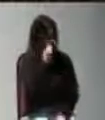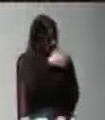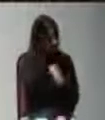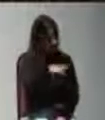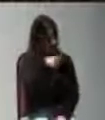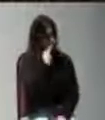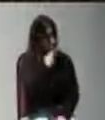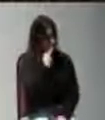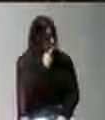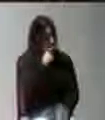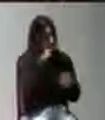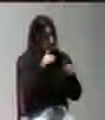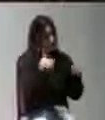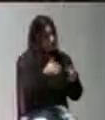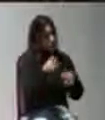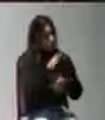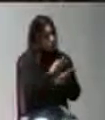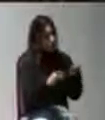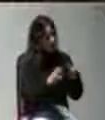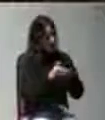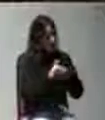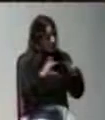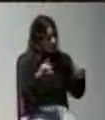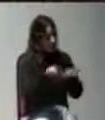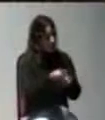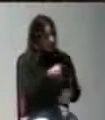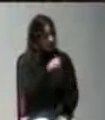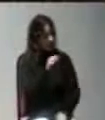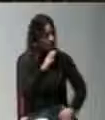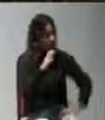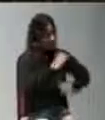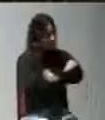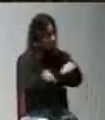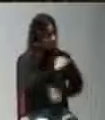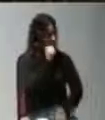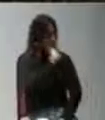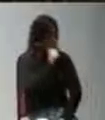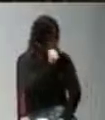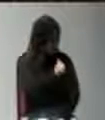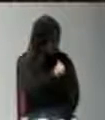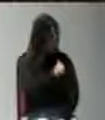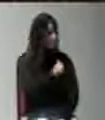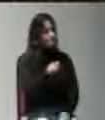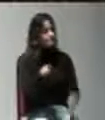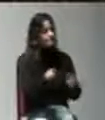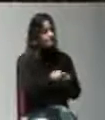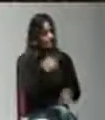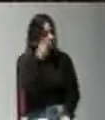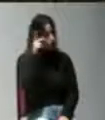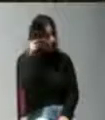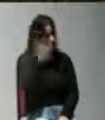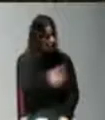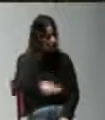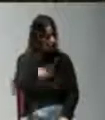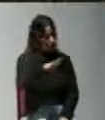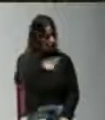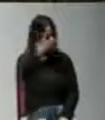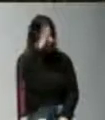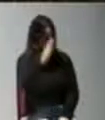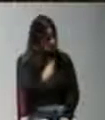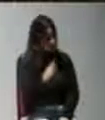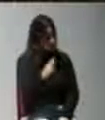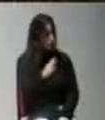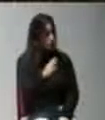em teoria da democracia e teoria feminista. Também atua na área de História do Brasil República, pesquisando principalmente os